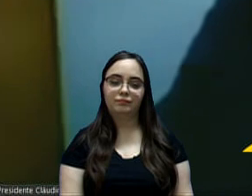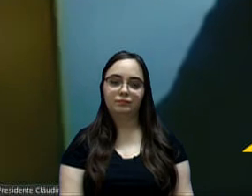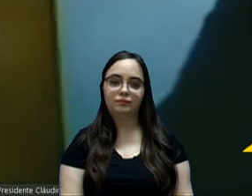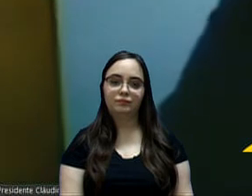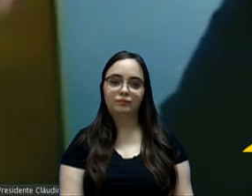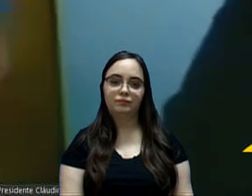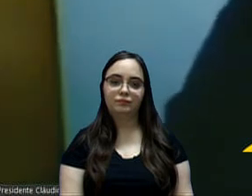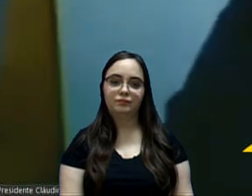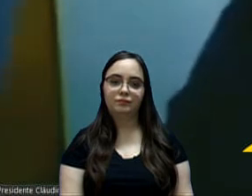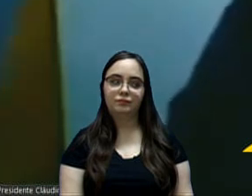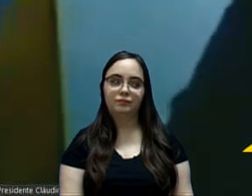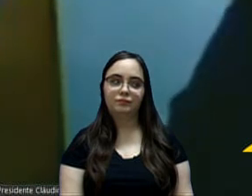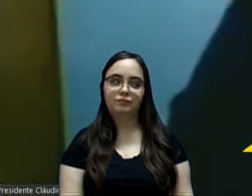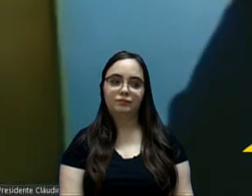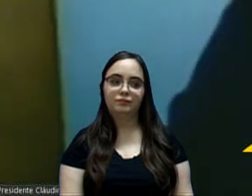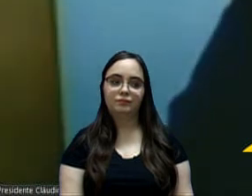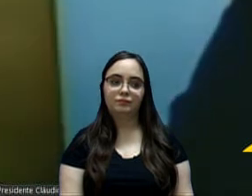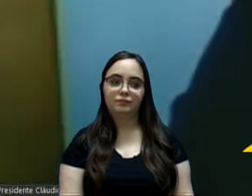Encerrou.